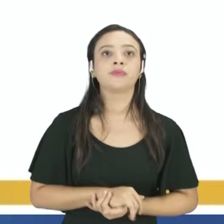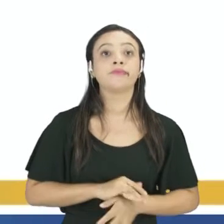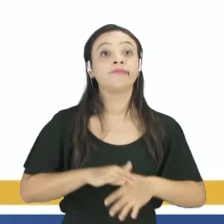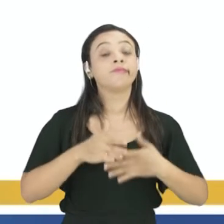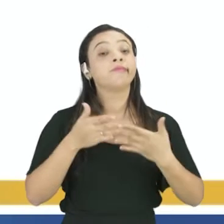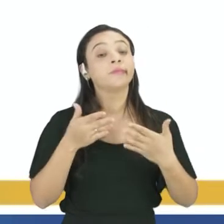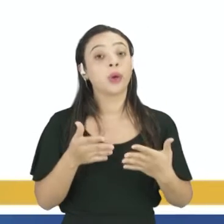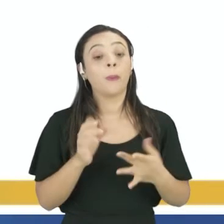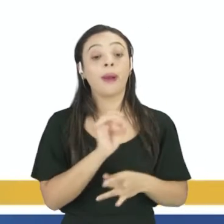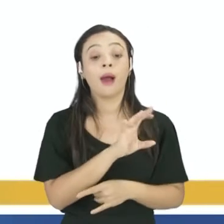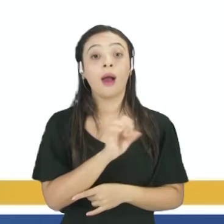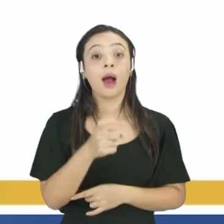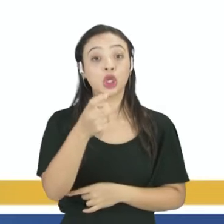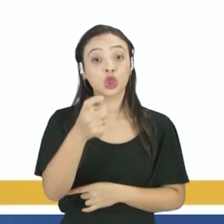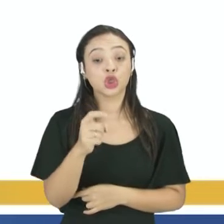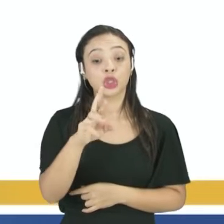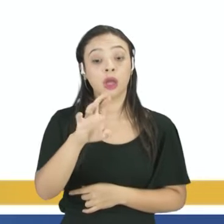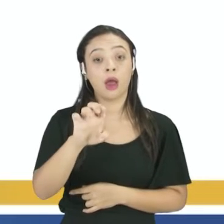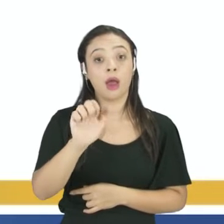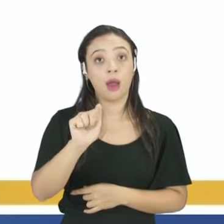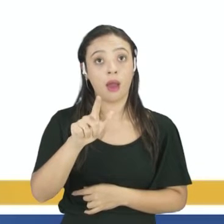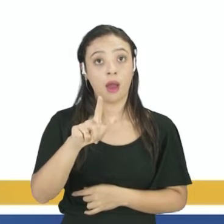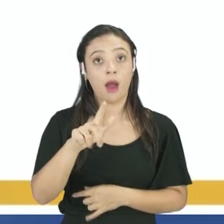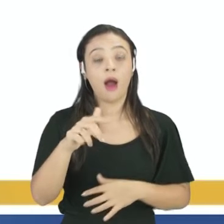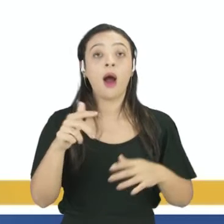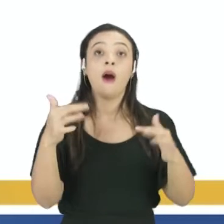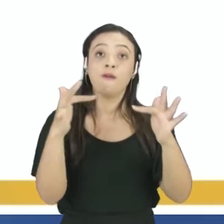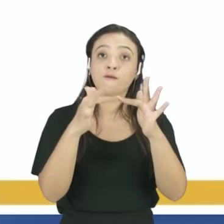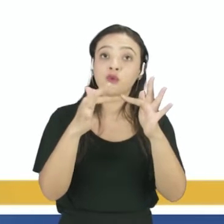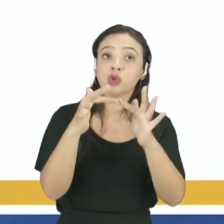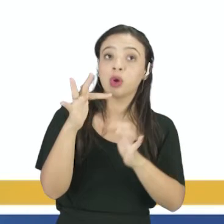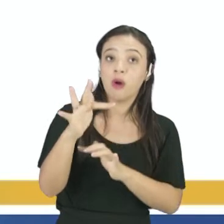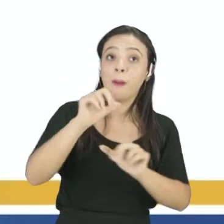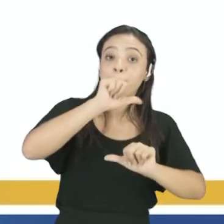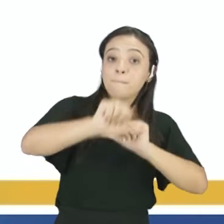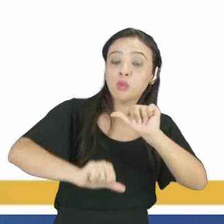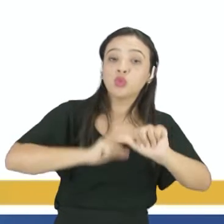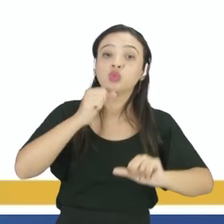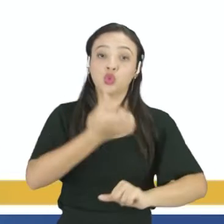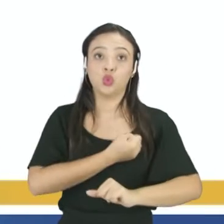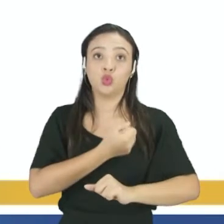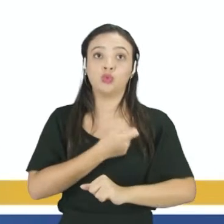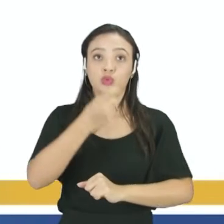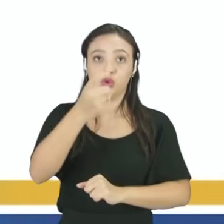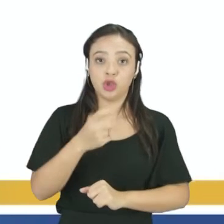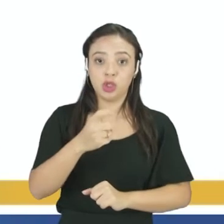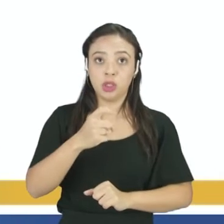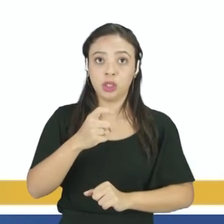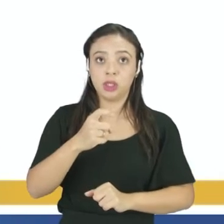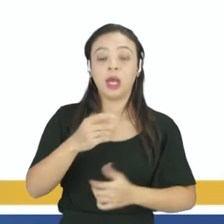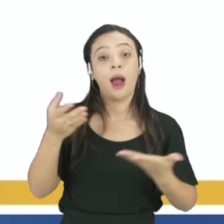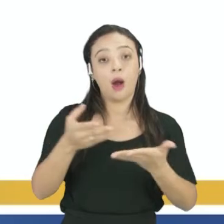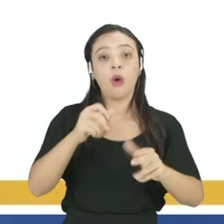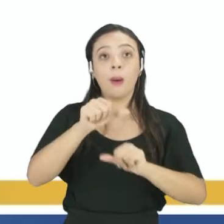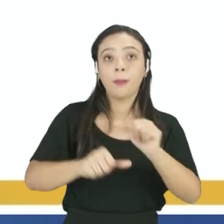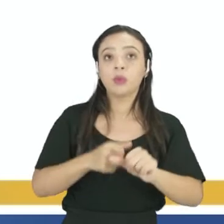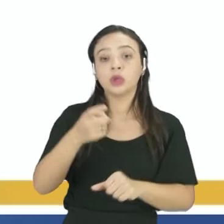Assim sendo, para cada x real, a função f transforma o número real x no real x² menos